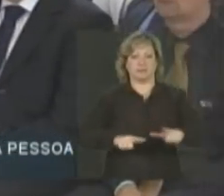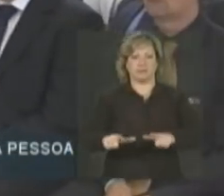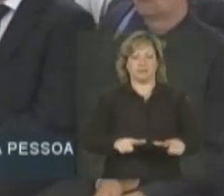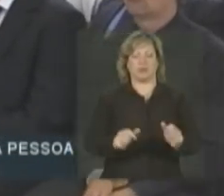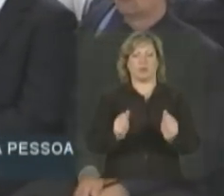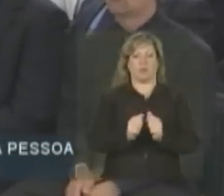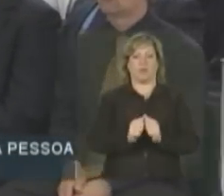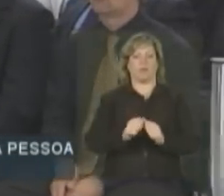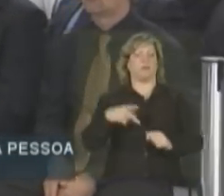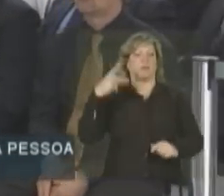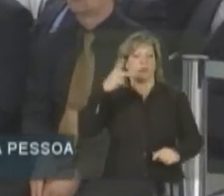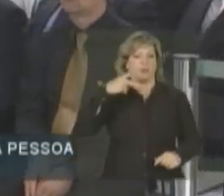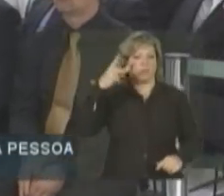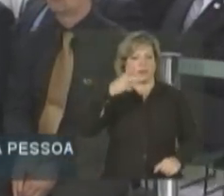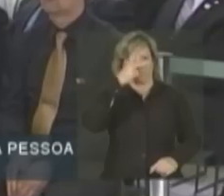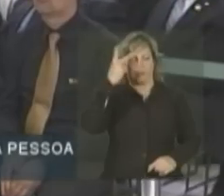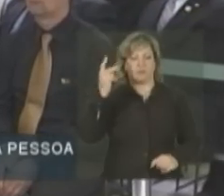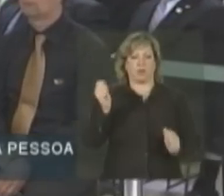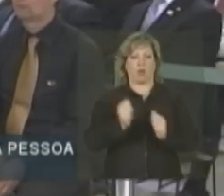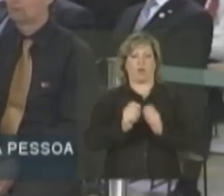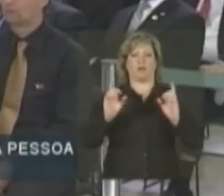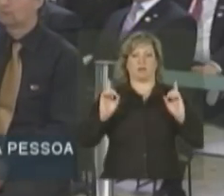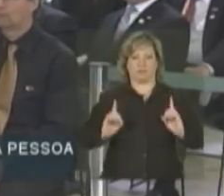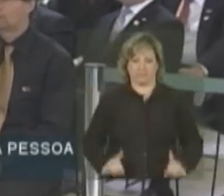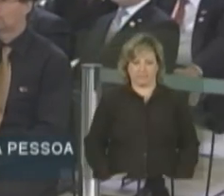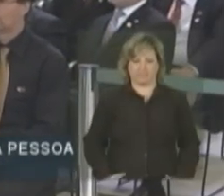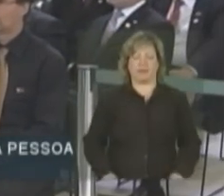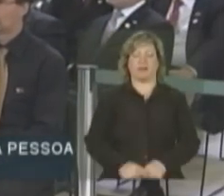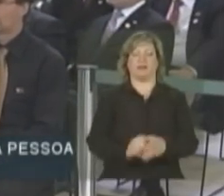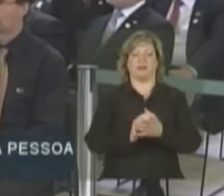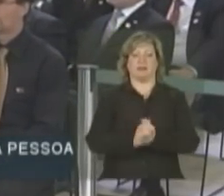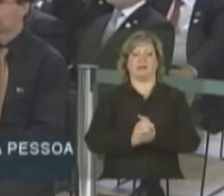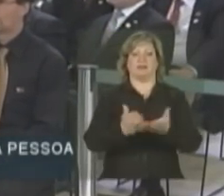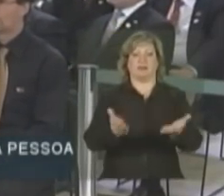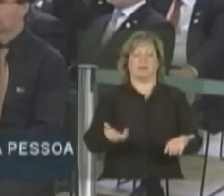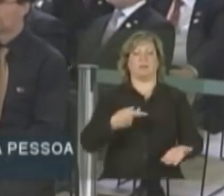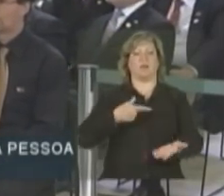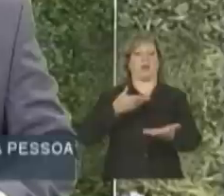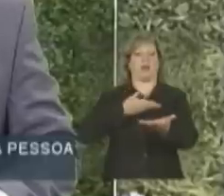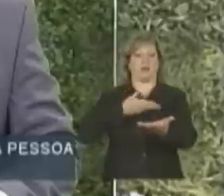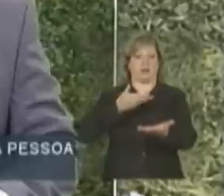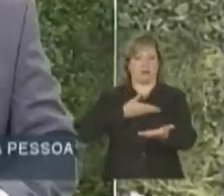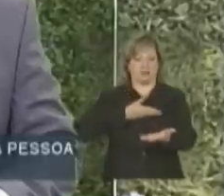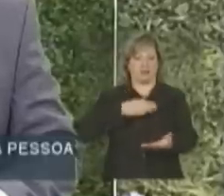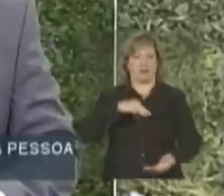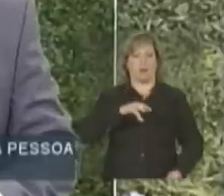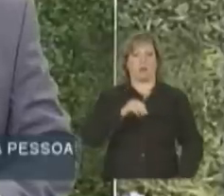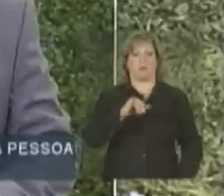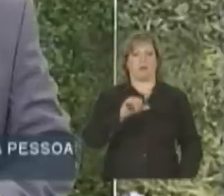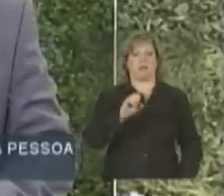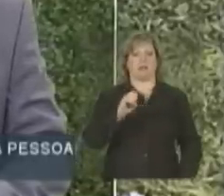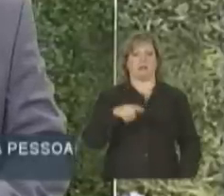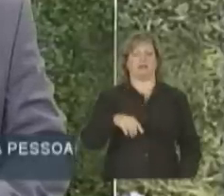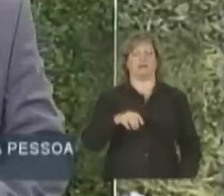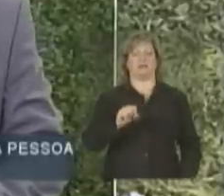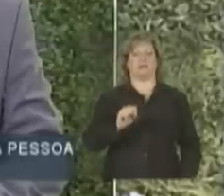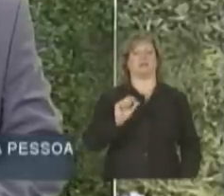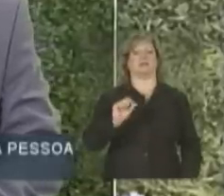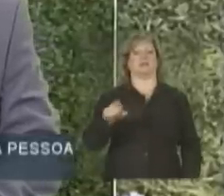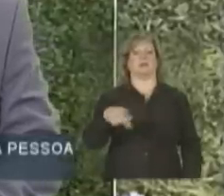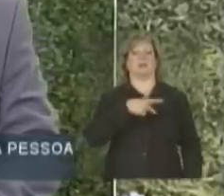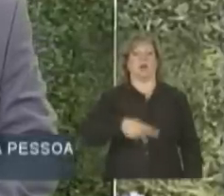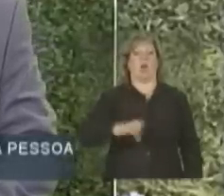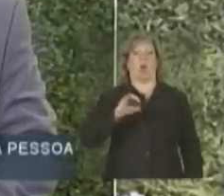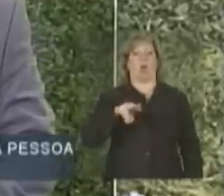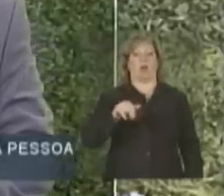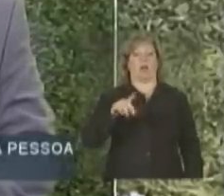pessoas com deficiência. Uma saudação ao meu colega, amigo, camarada Moisés Bauer, presidente do CONAD.